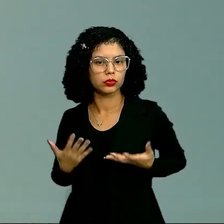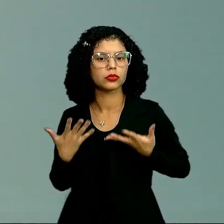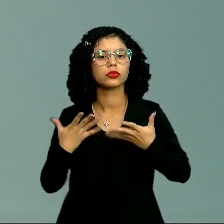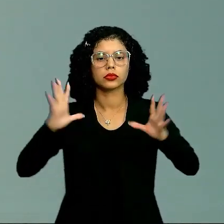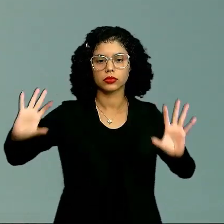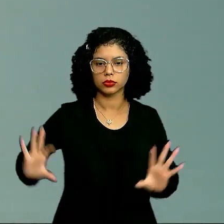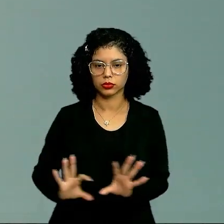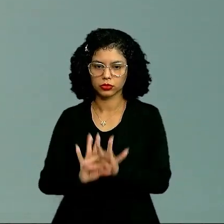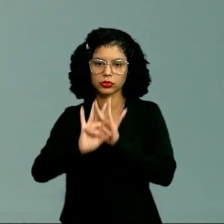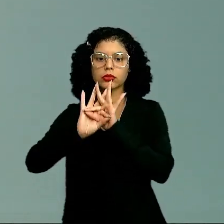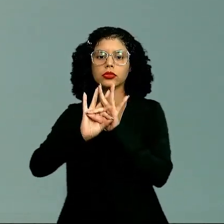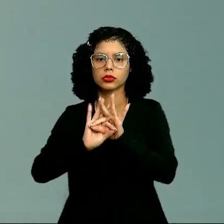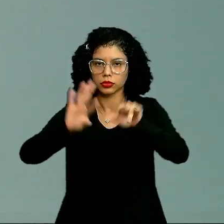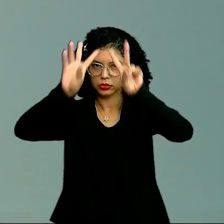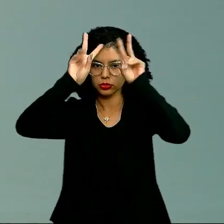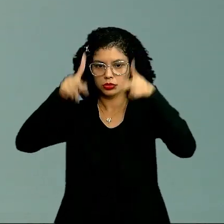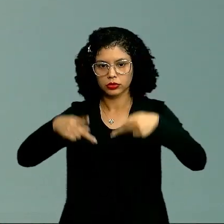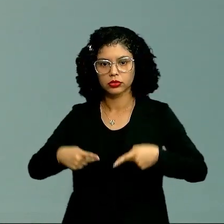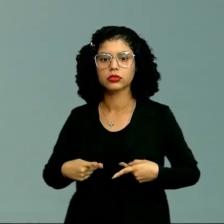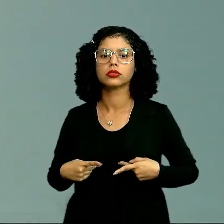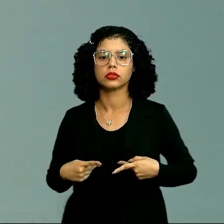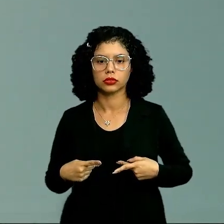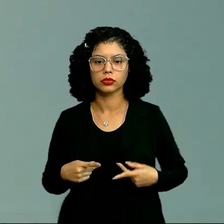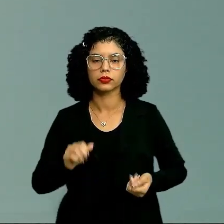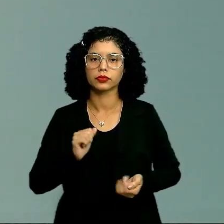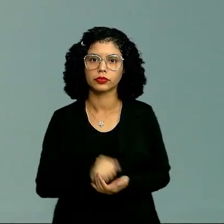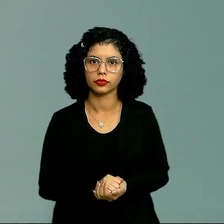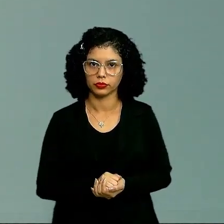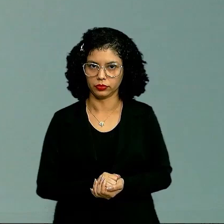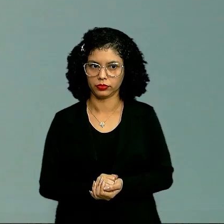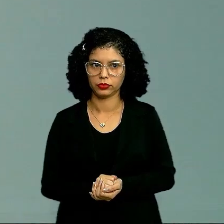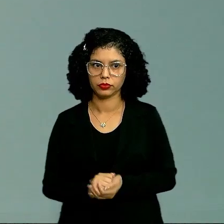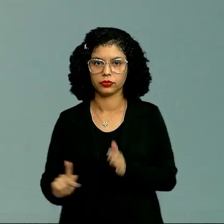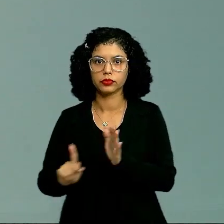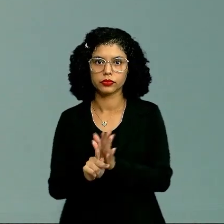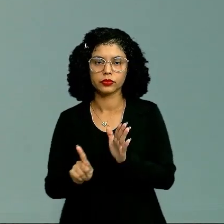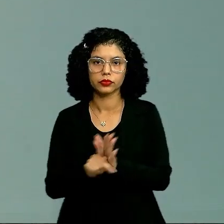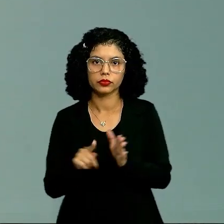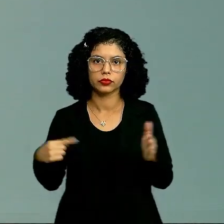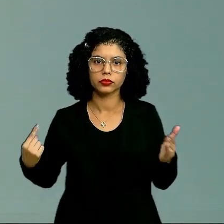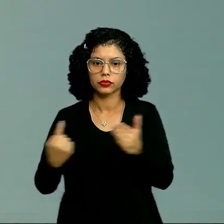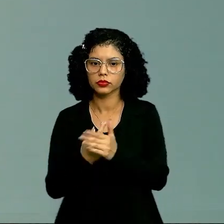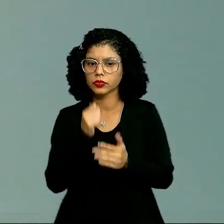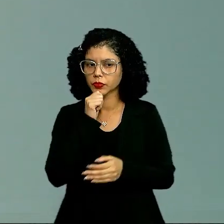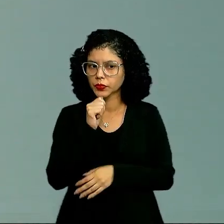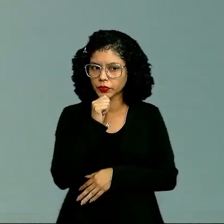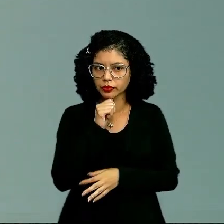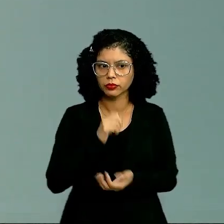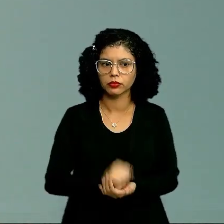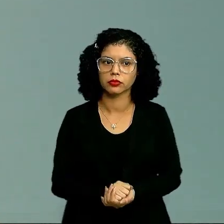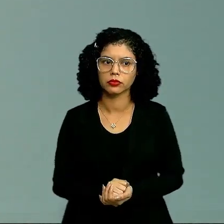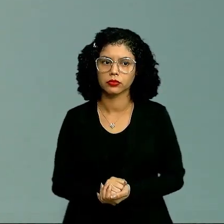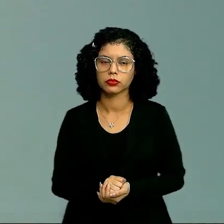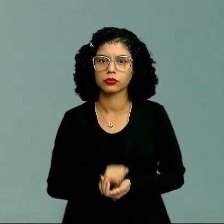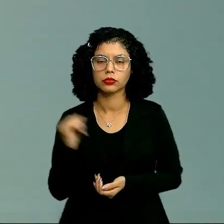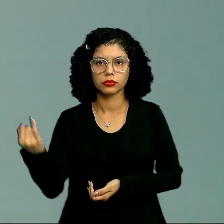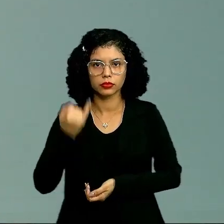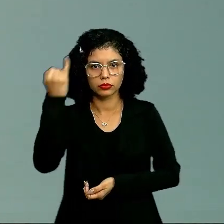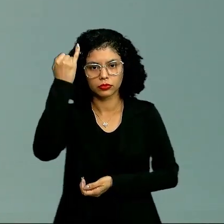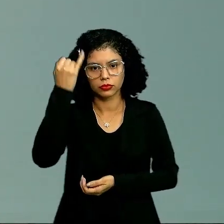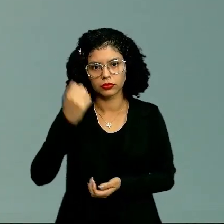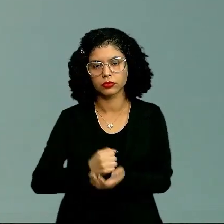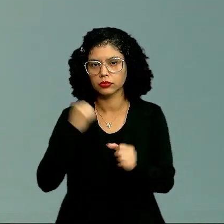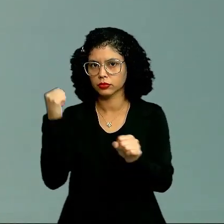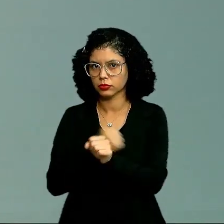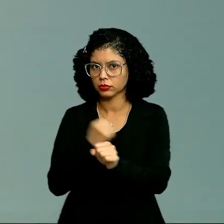as relações humanas, para essa incompreensão. Inclusive, a ambientação desse espaço é muito importante para